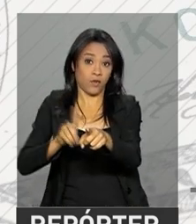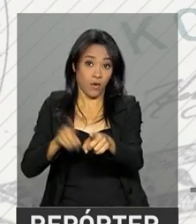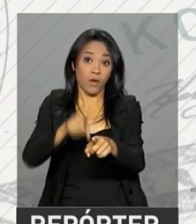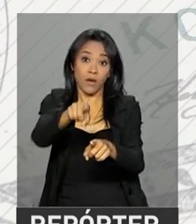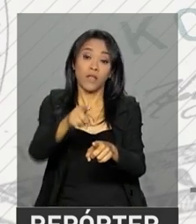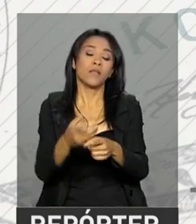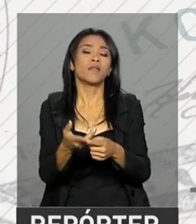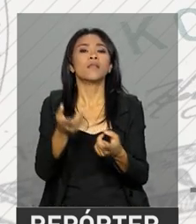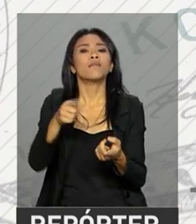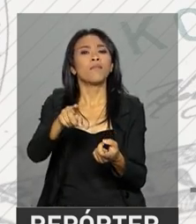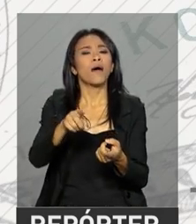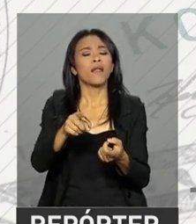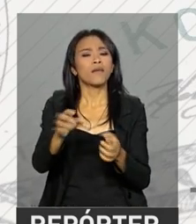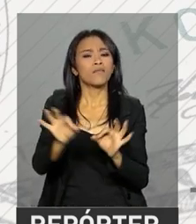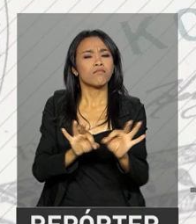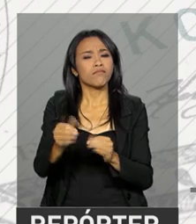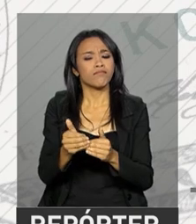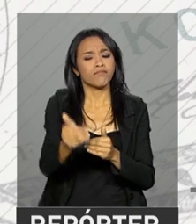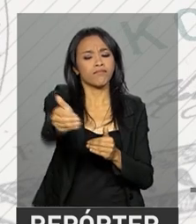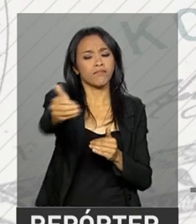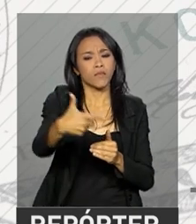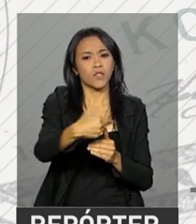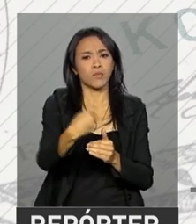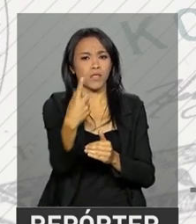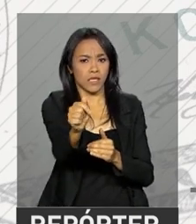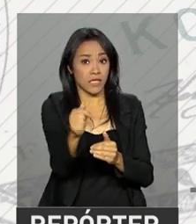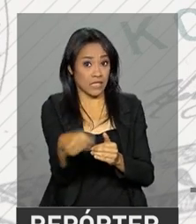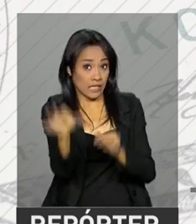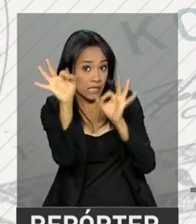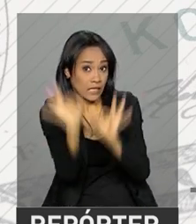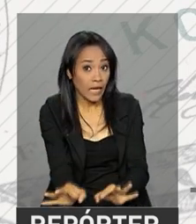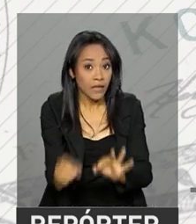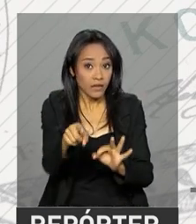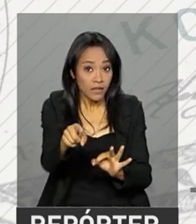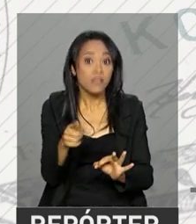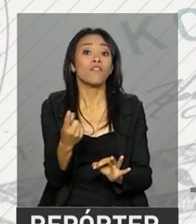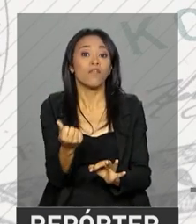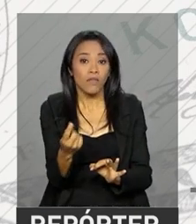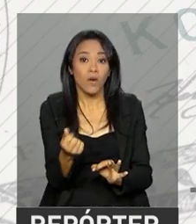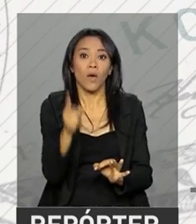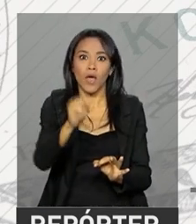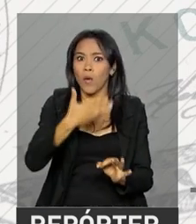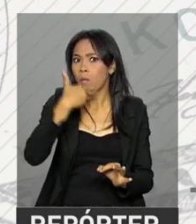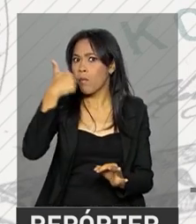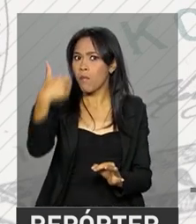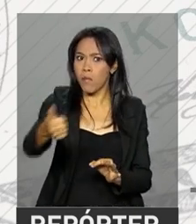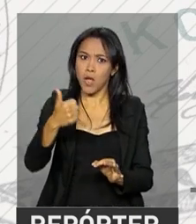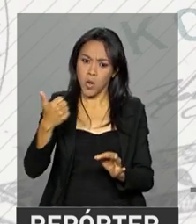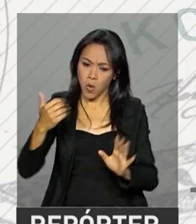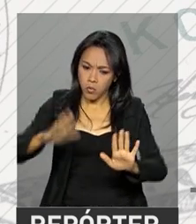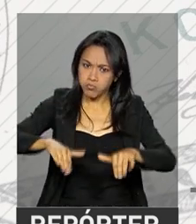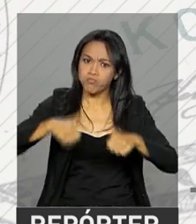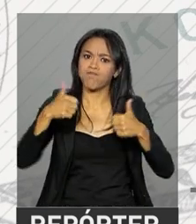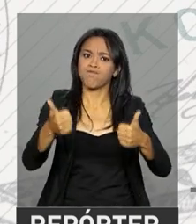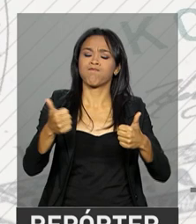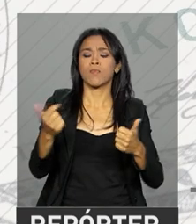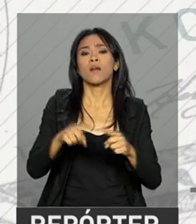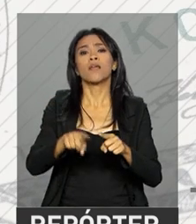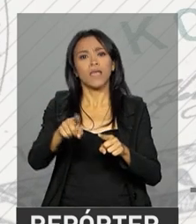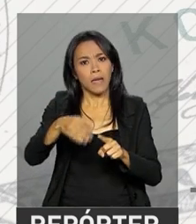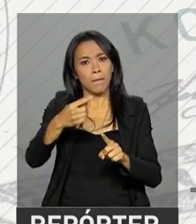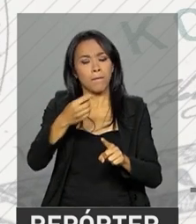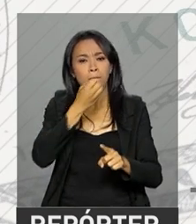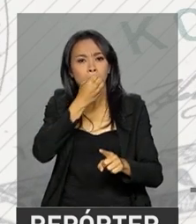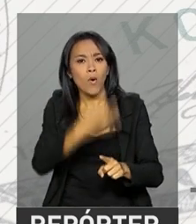balança comercial para 2017 caso se confirme o resultado será o maior desempenho anual da série histórica superando o saldo